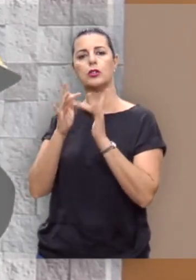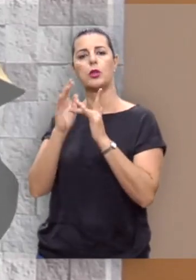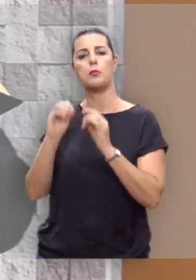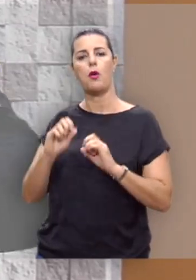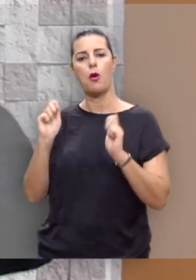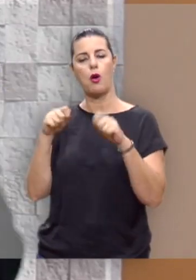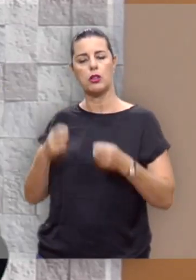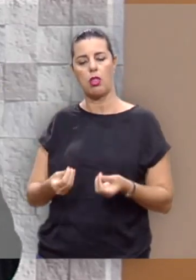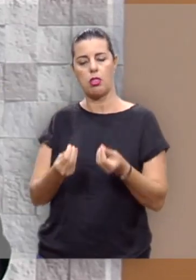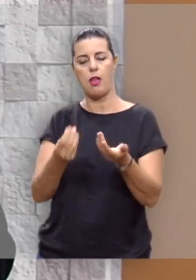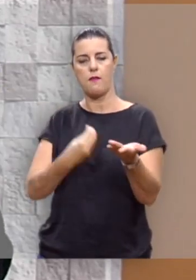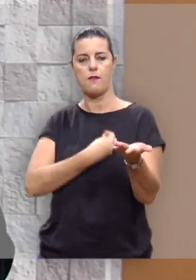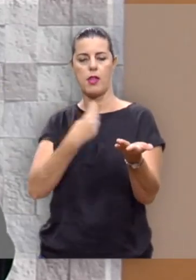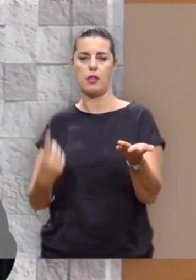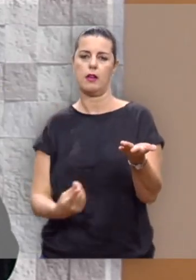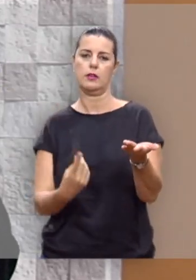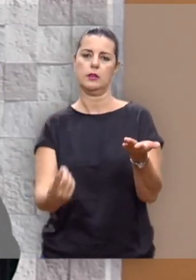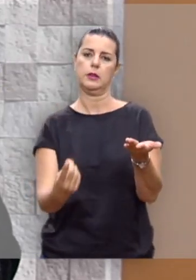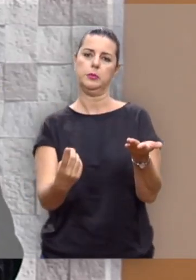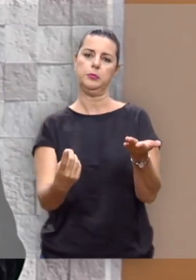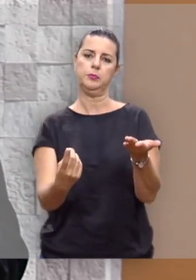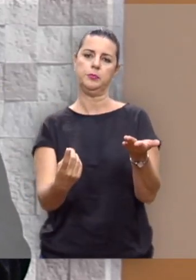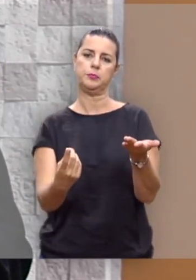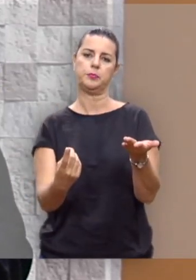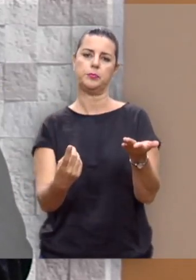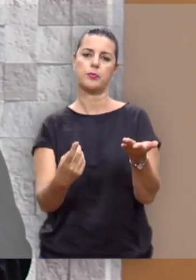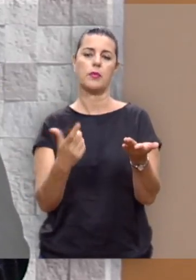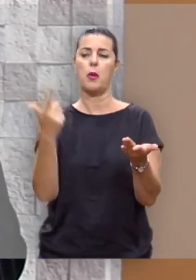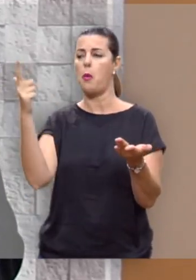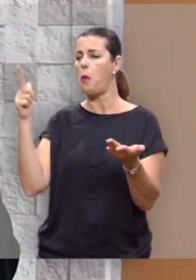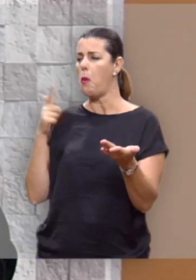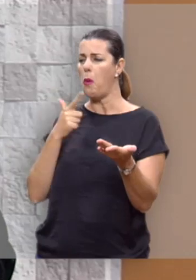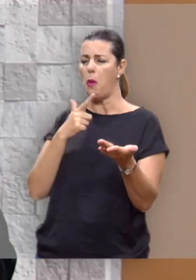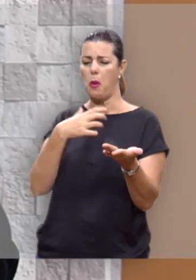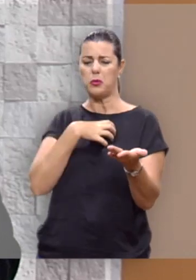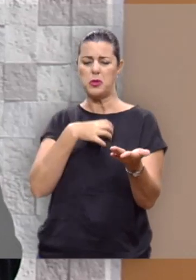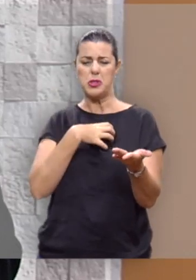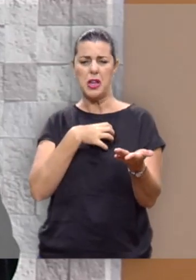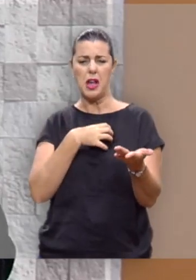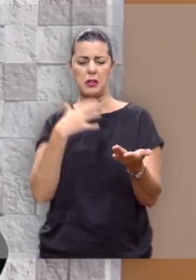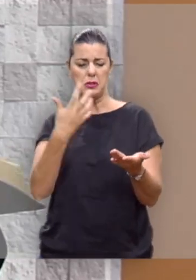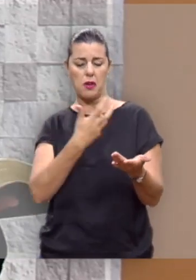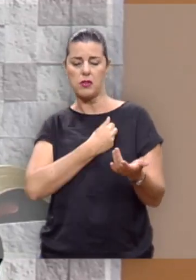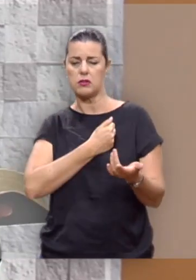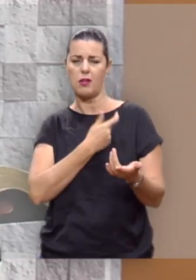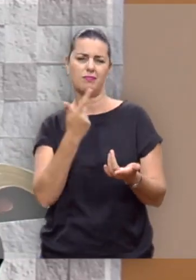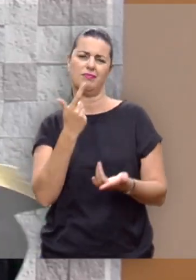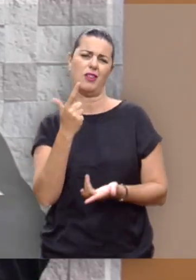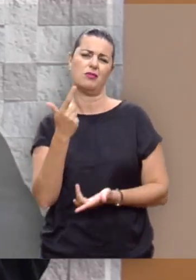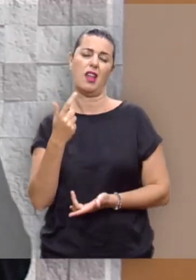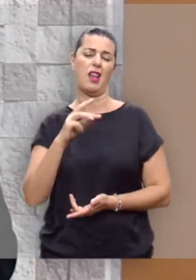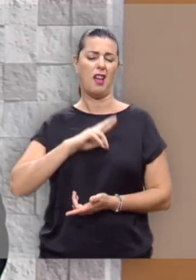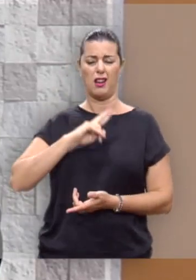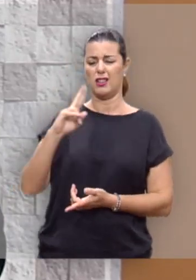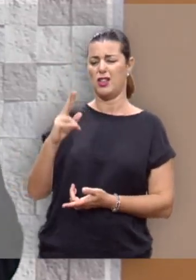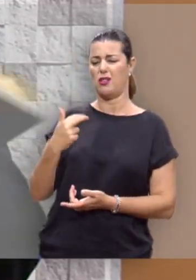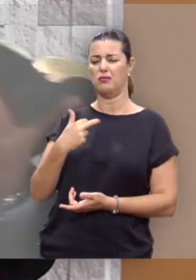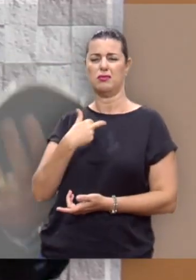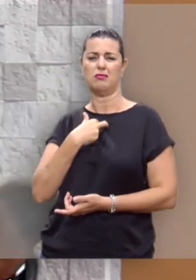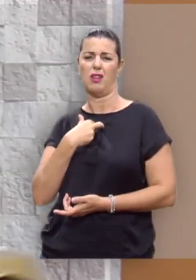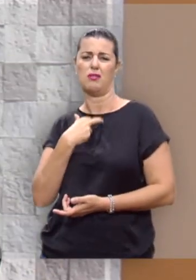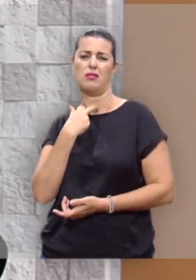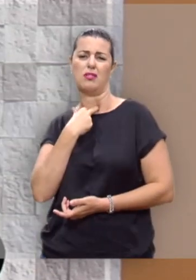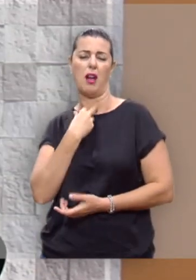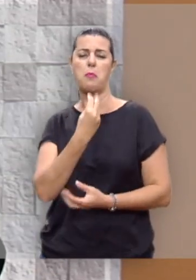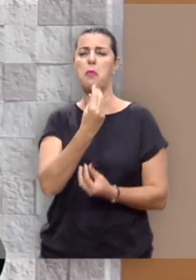você a vida eterna. Não há nenhuma outra forma de você ser salvo. Não é a religião que salva. Nós temos